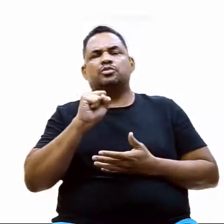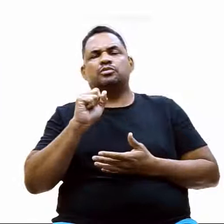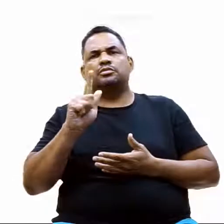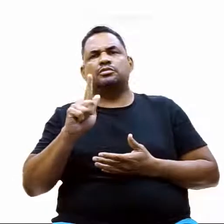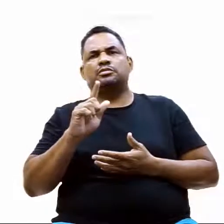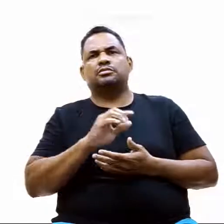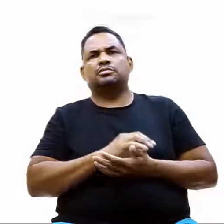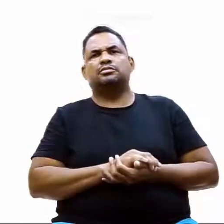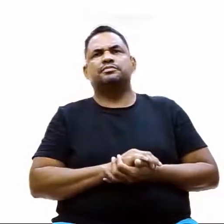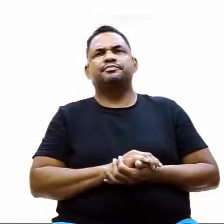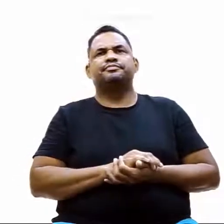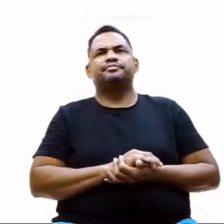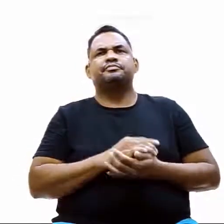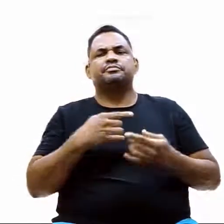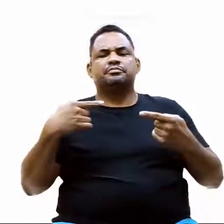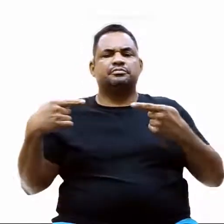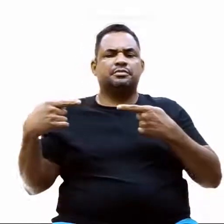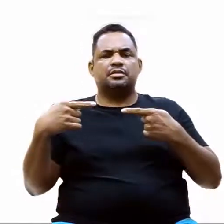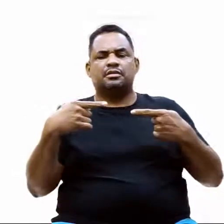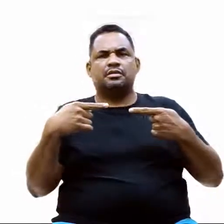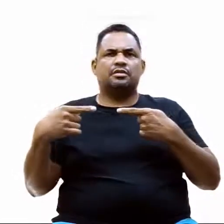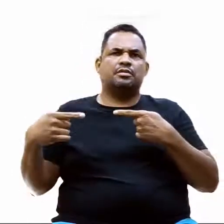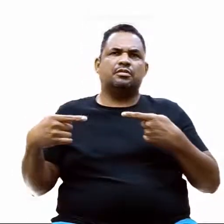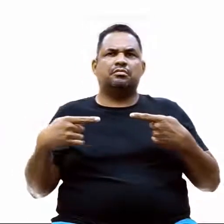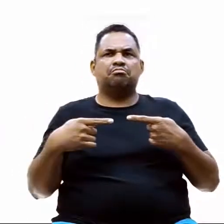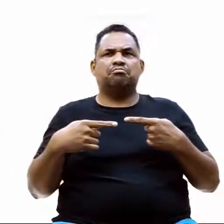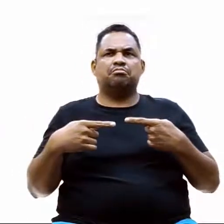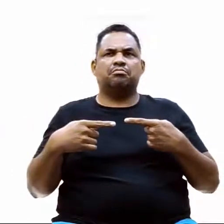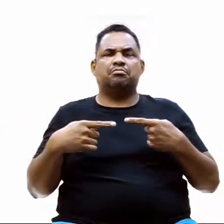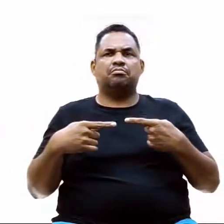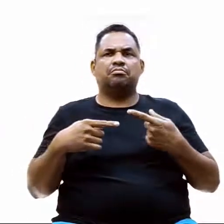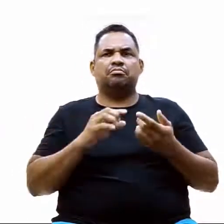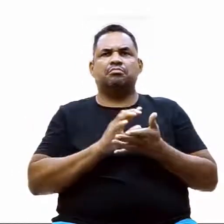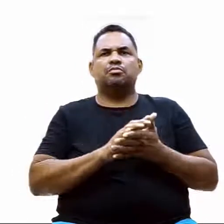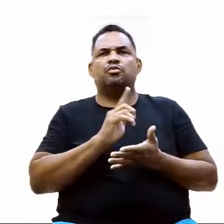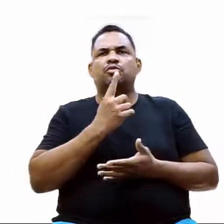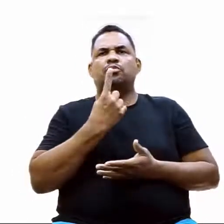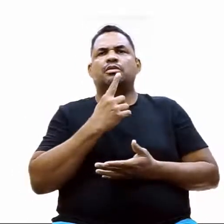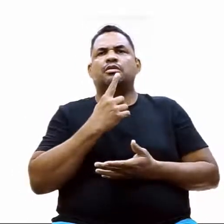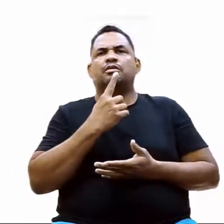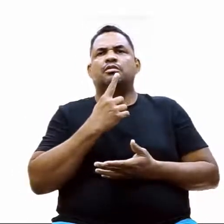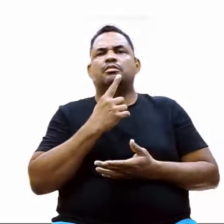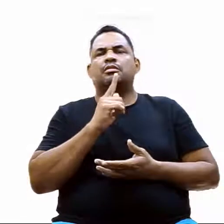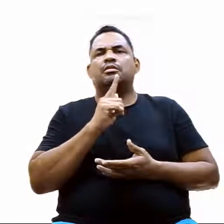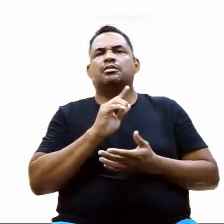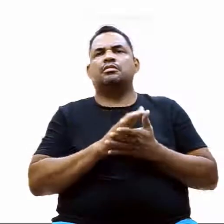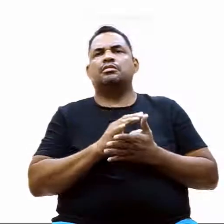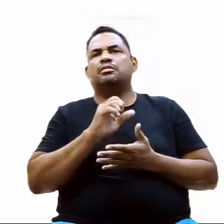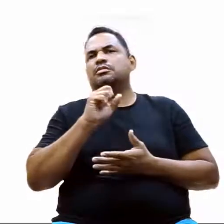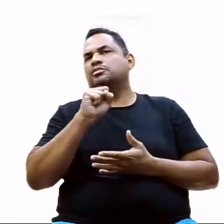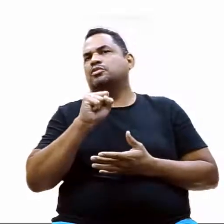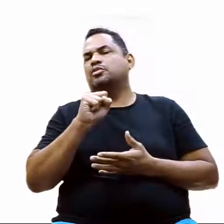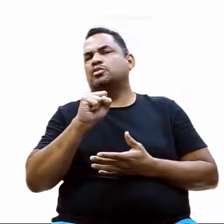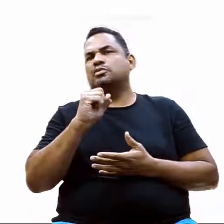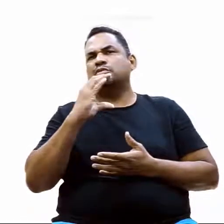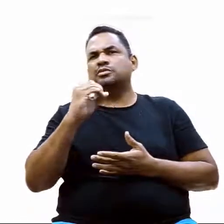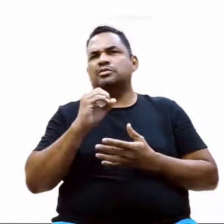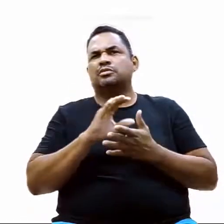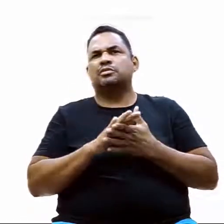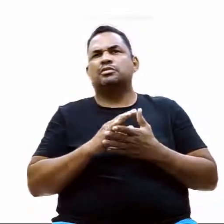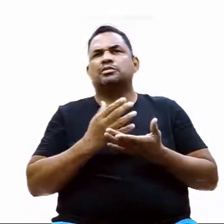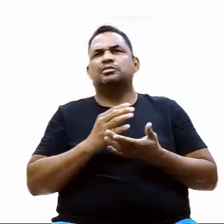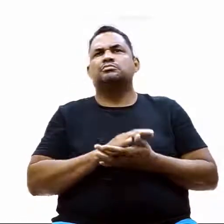oxigênio. Relacionando 1 grama de hidrogênio com 8 de oxigênio, chegamos à